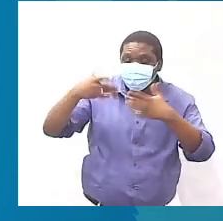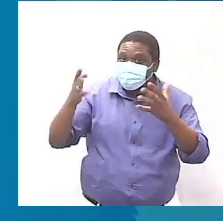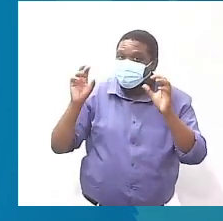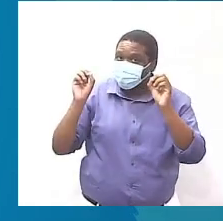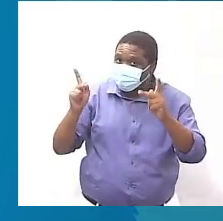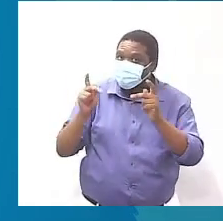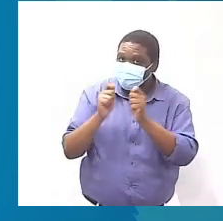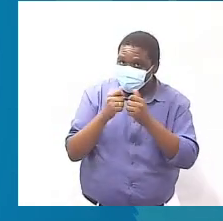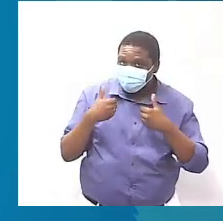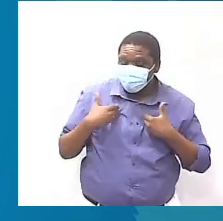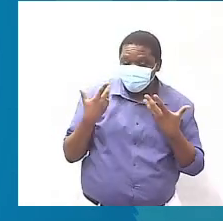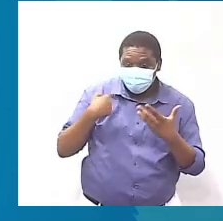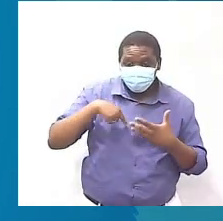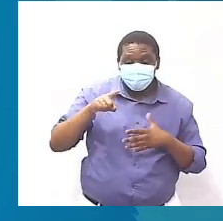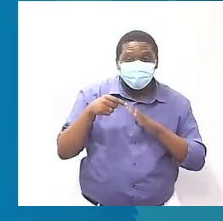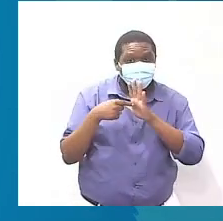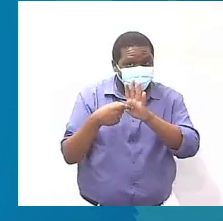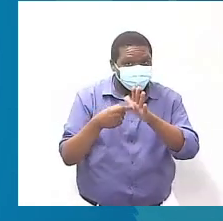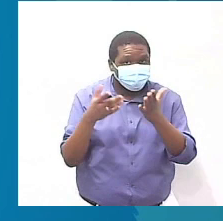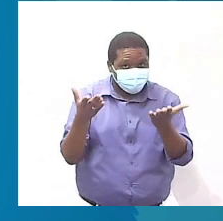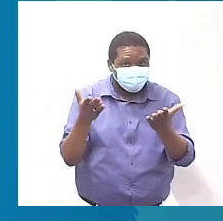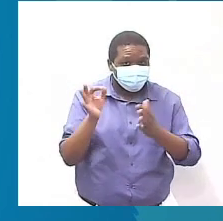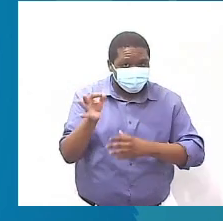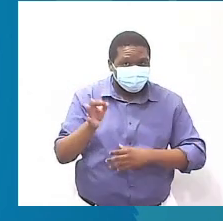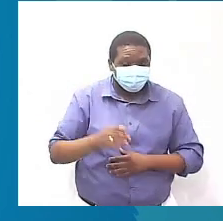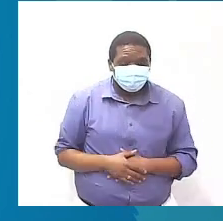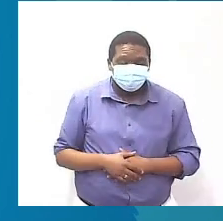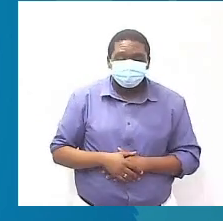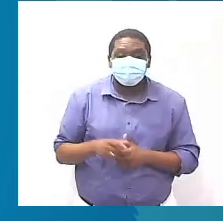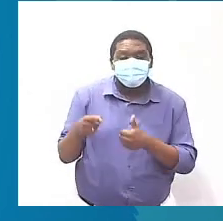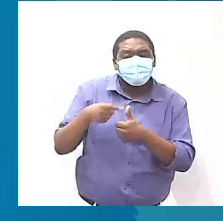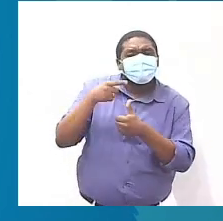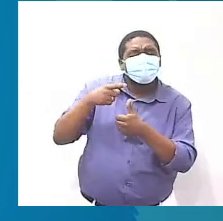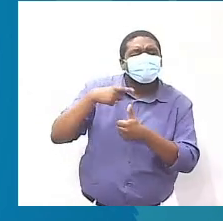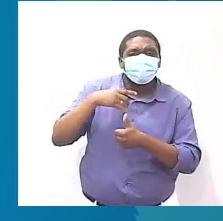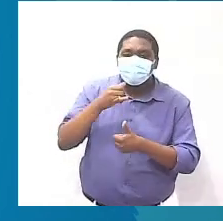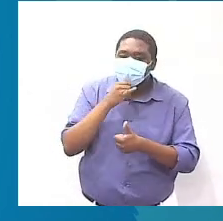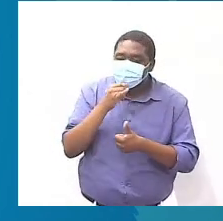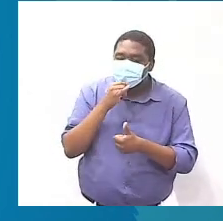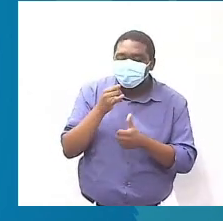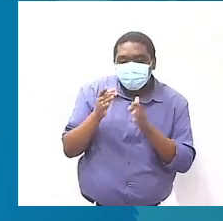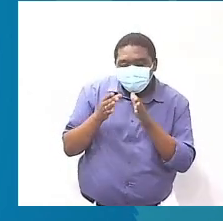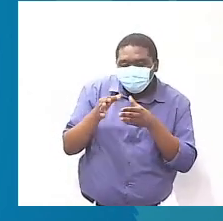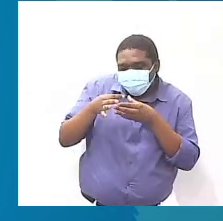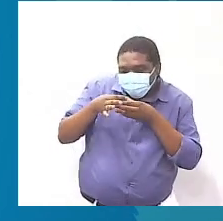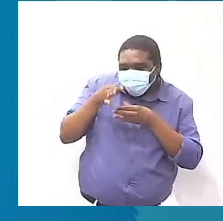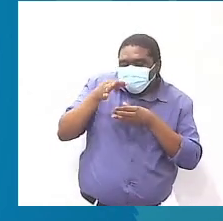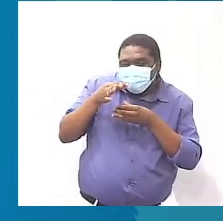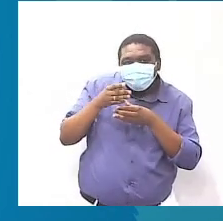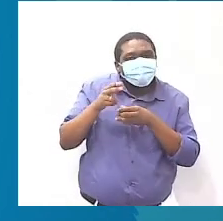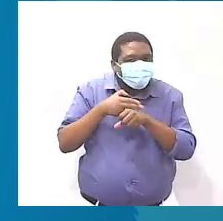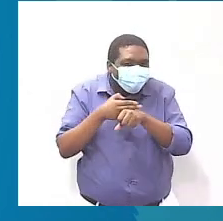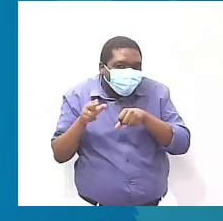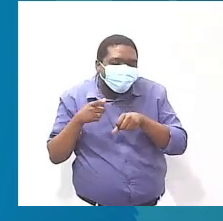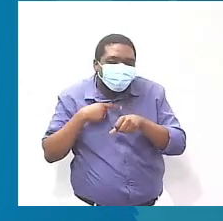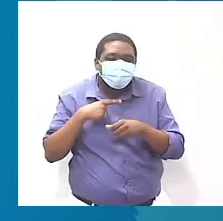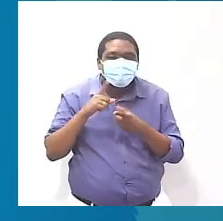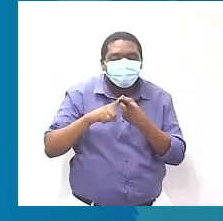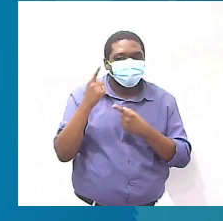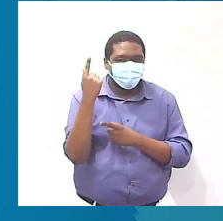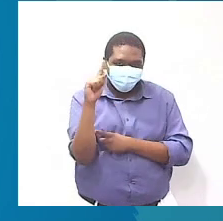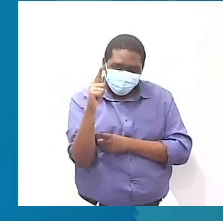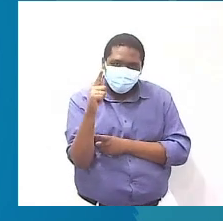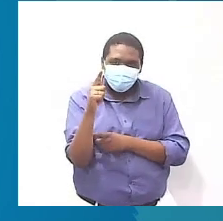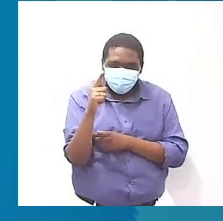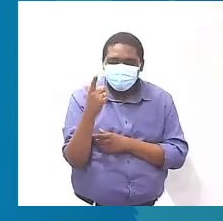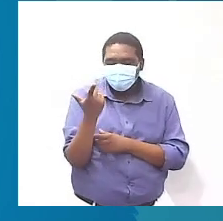comigo, ó. Vou te mostrar aqui. Primeiro, eu tenho um exemplo aí do achocolatado, tem um exemplo de um refrigerante, né? E tem